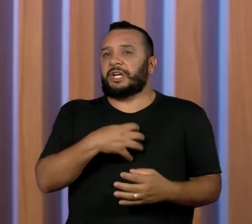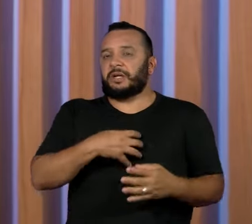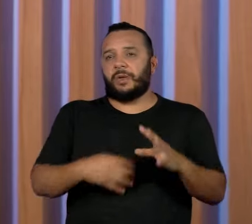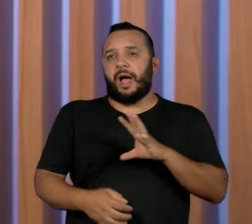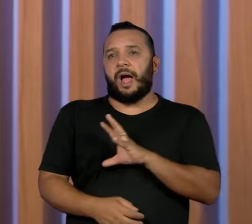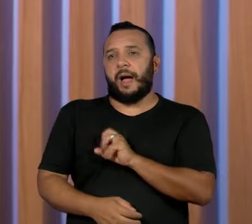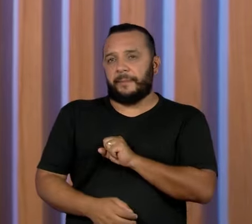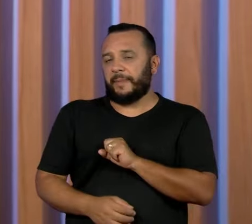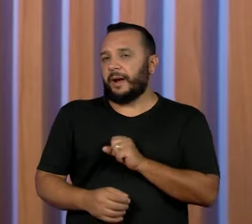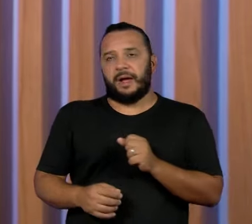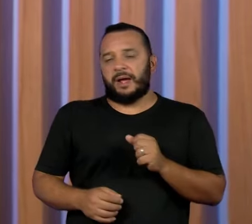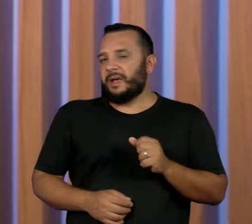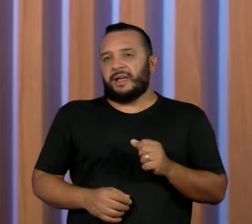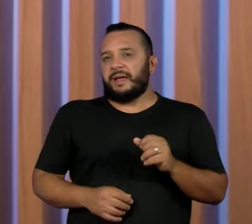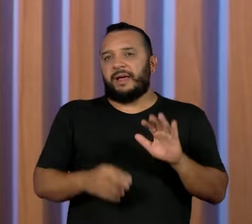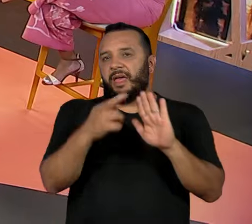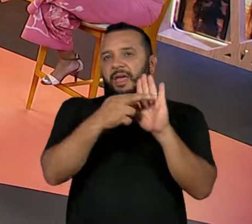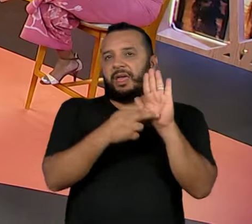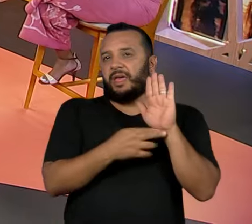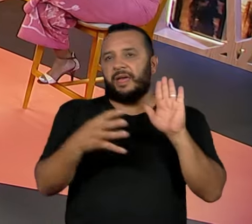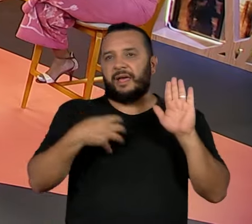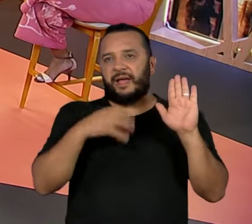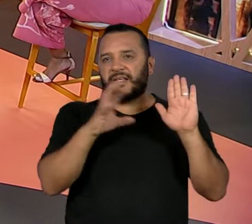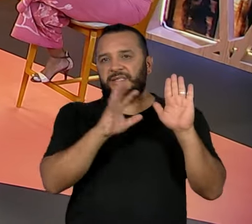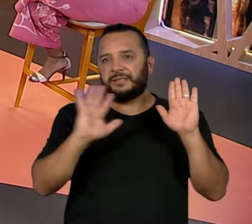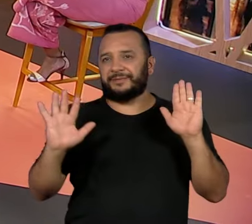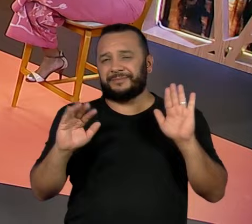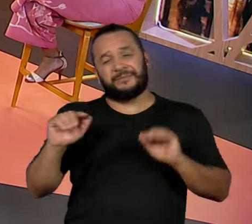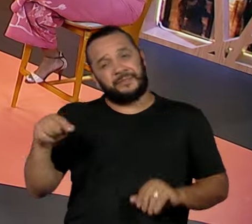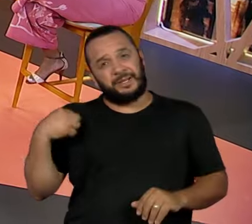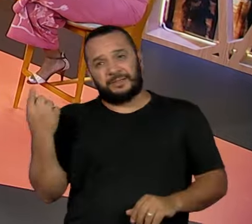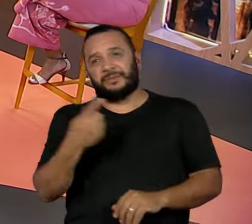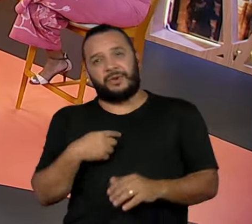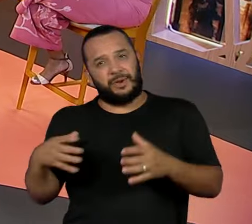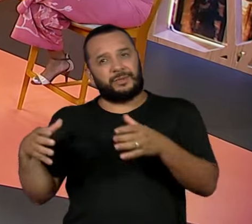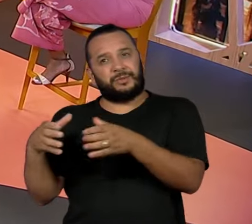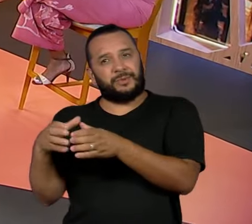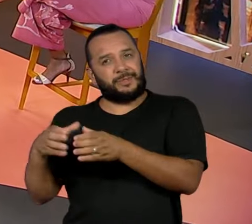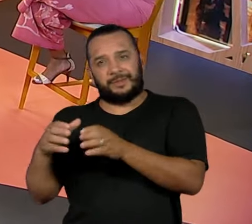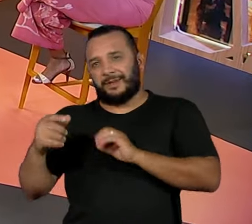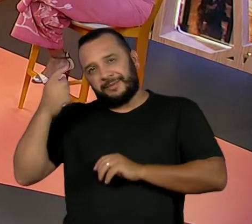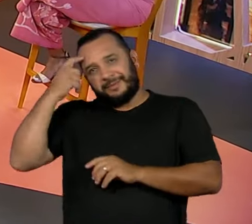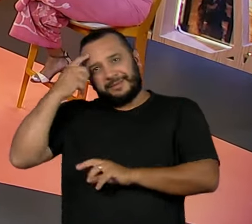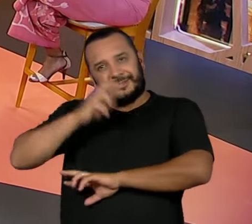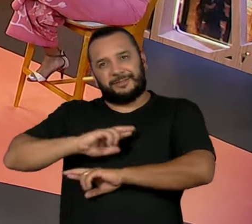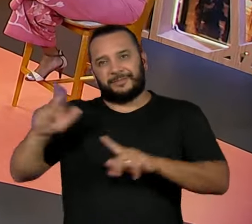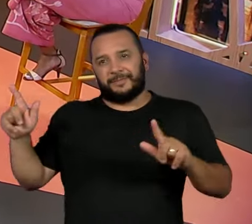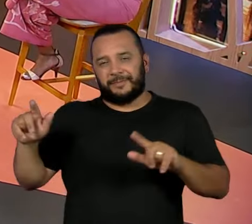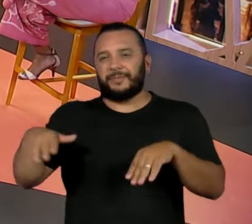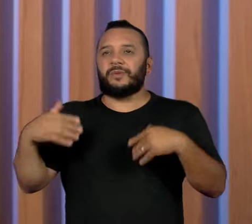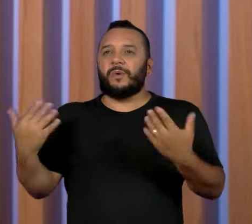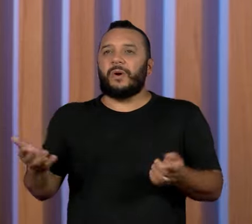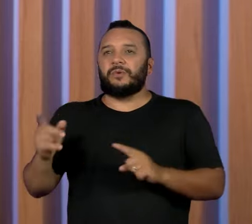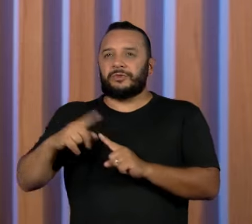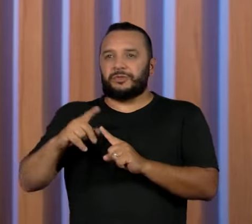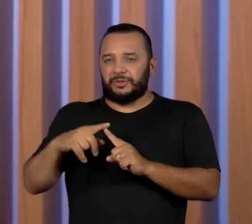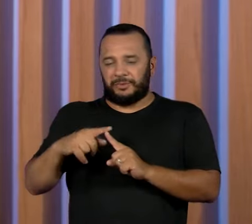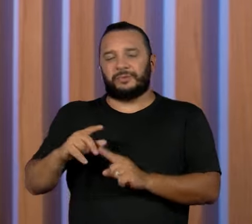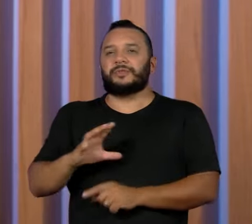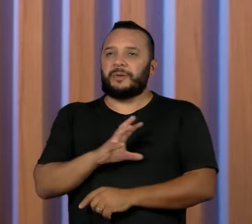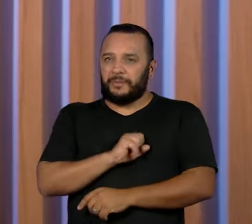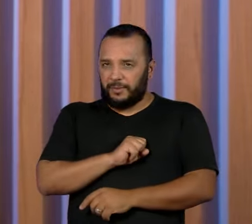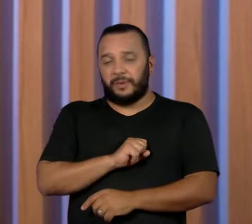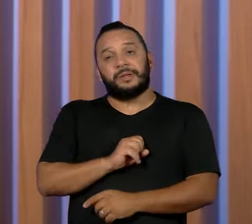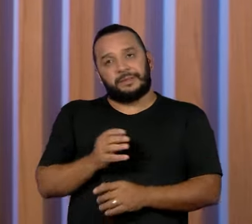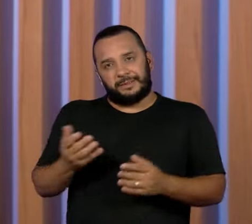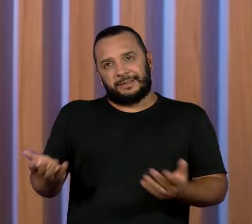que, para quem vive comunidade, essa individualidade já não combina tanto com a gente. Já não combina tanto, então, né? Então, que tipo de amor é esse? Brancogamia vem para